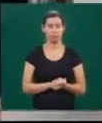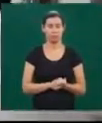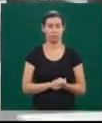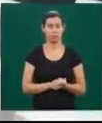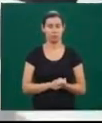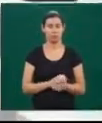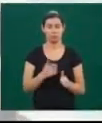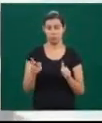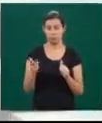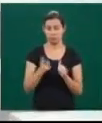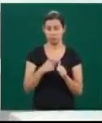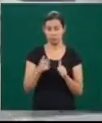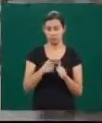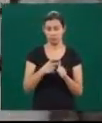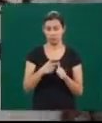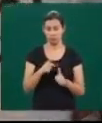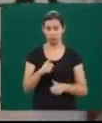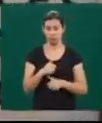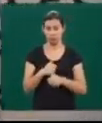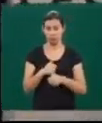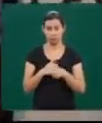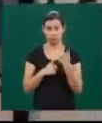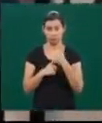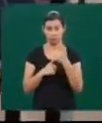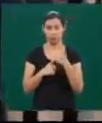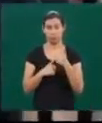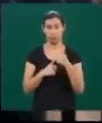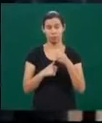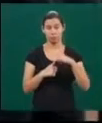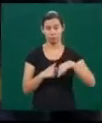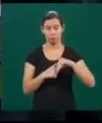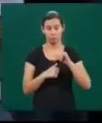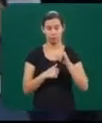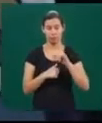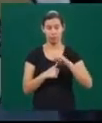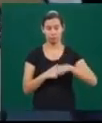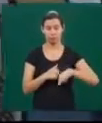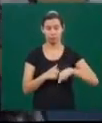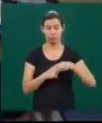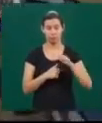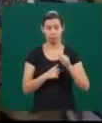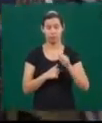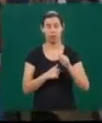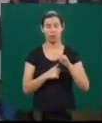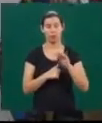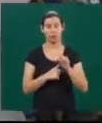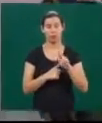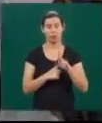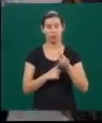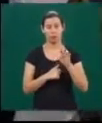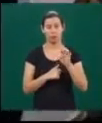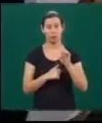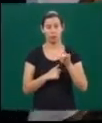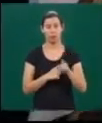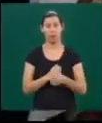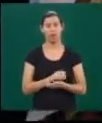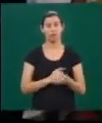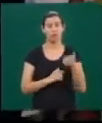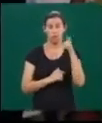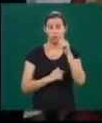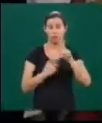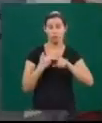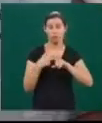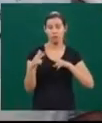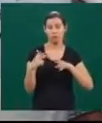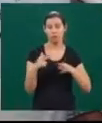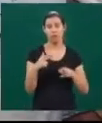Pela primeira vez no Minas Trend, a Liberty ganhou o 3º lugar no Ready to Go, concurso do Sindicato das Indústrias